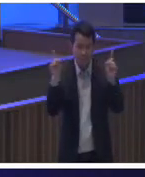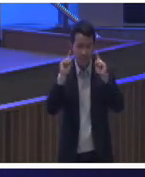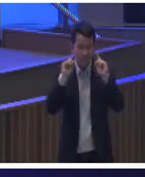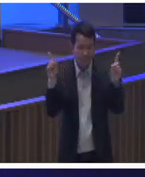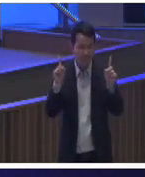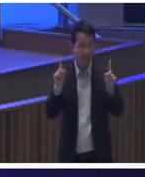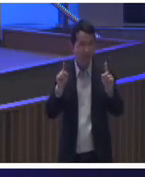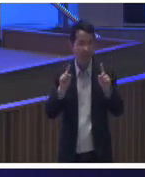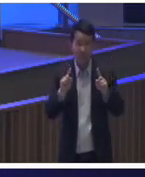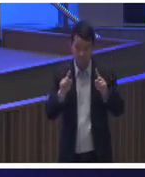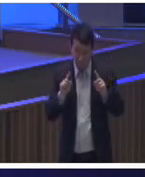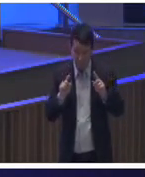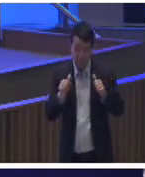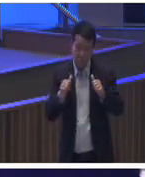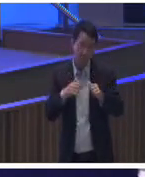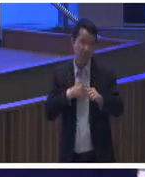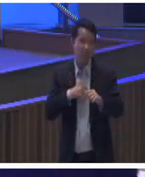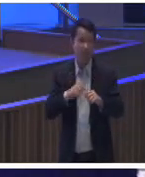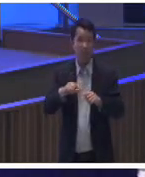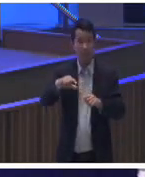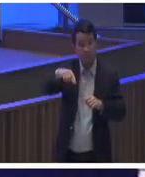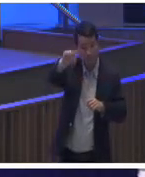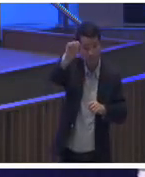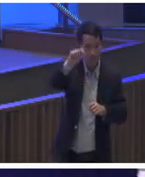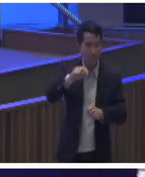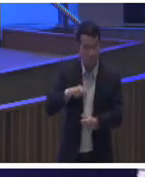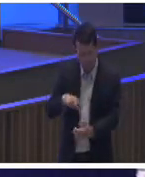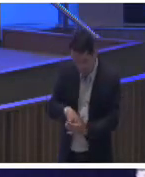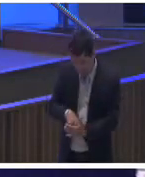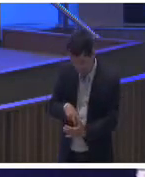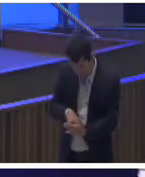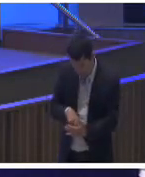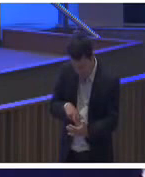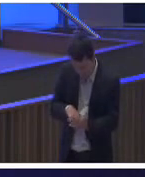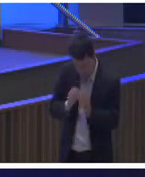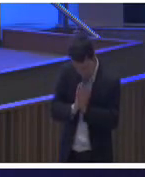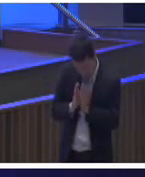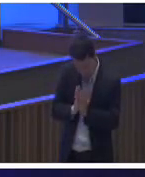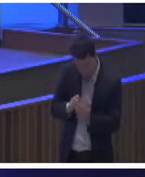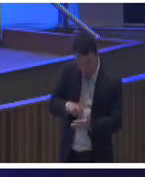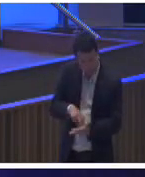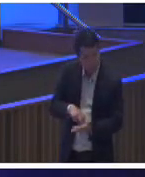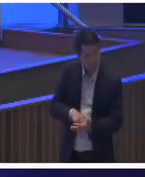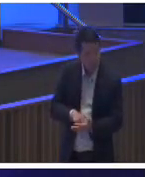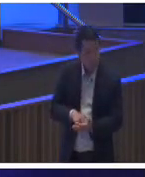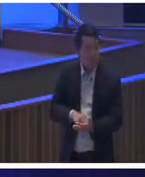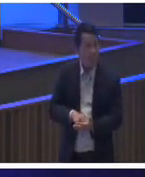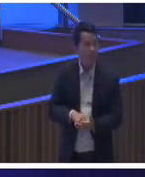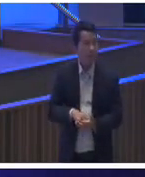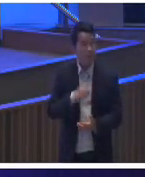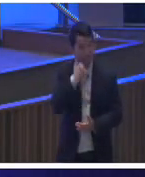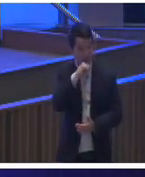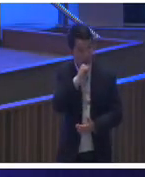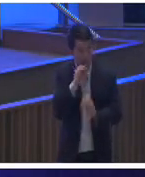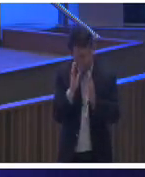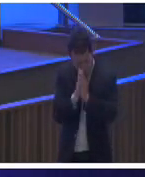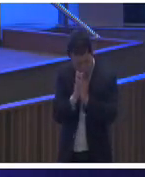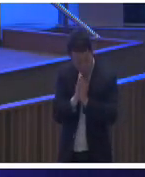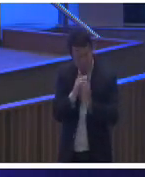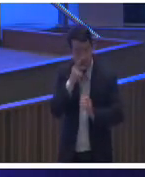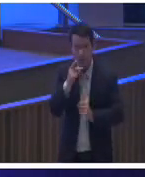por ela, até a menina voltar. E ela dizia assim: Senhor, tira todo o prazer do que ela está fazendo